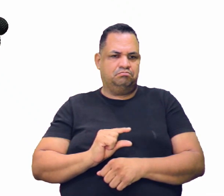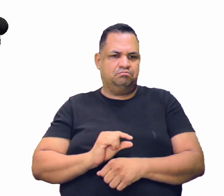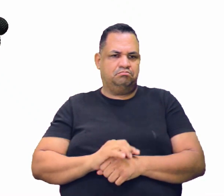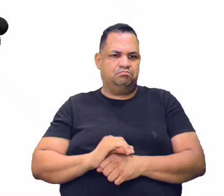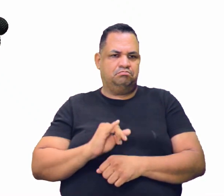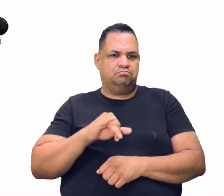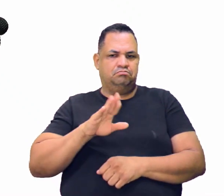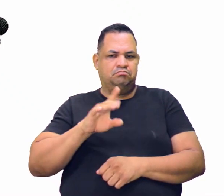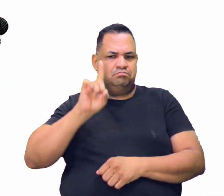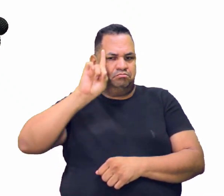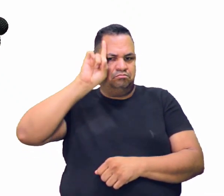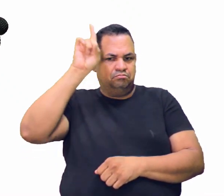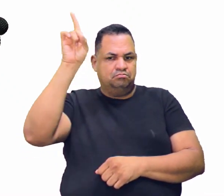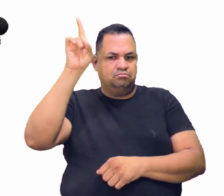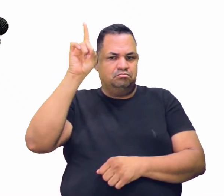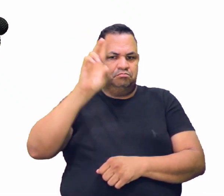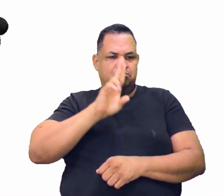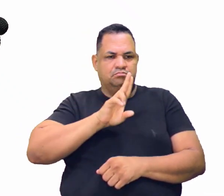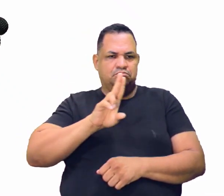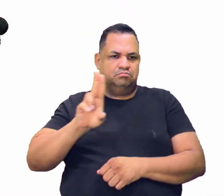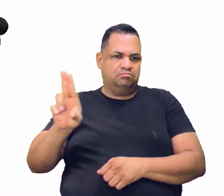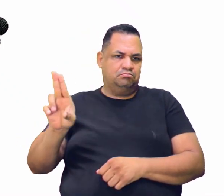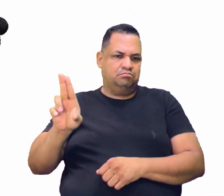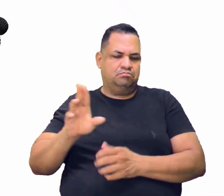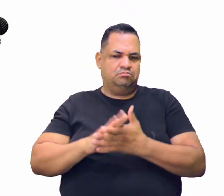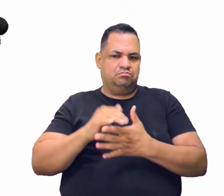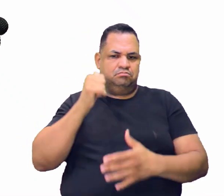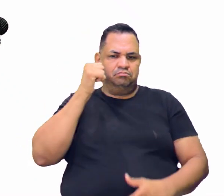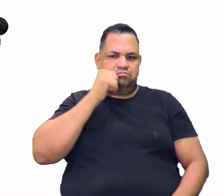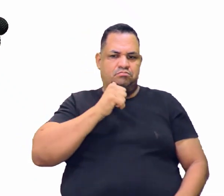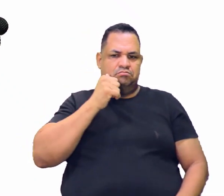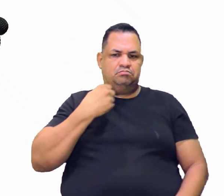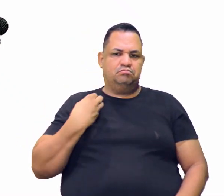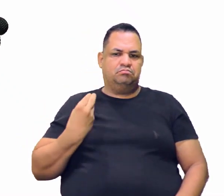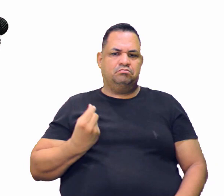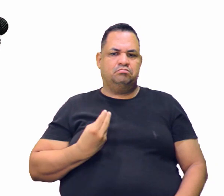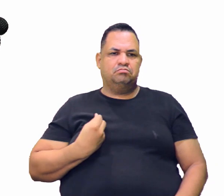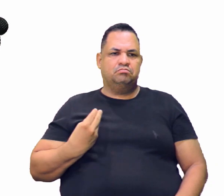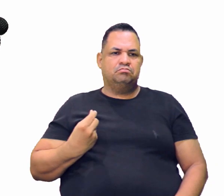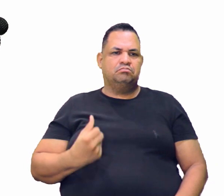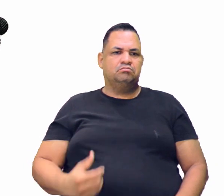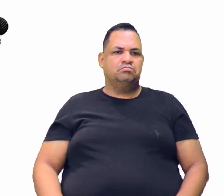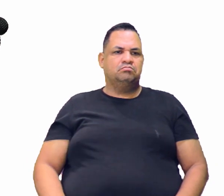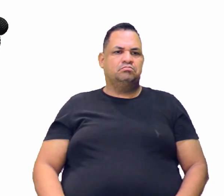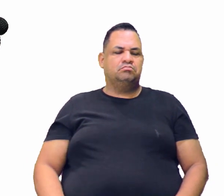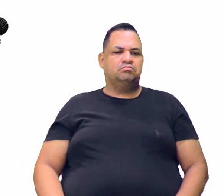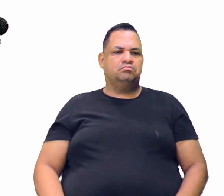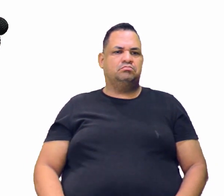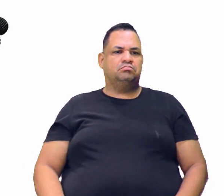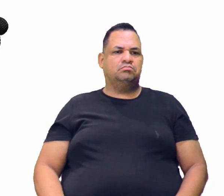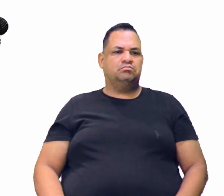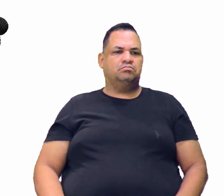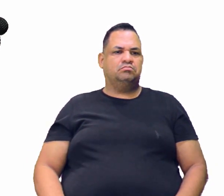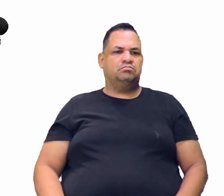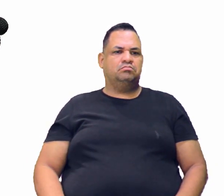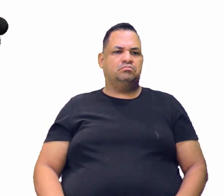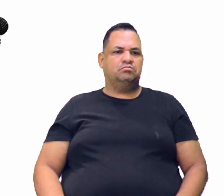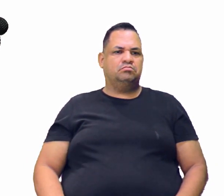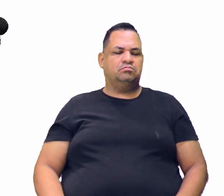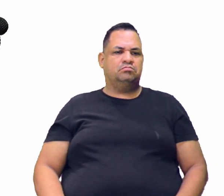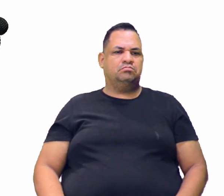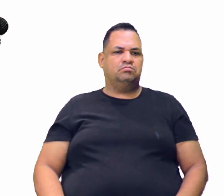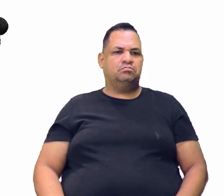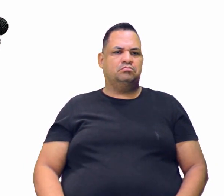ideias. Ó, ideia, nome feminino, está no plural. Não é isso? Ó, mas ó, menos